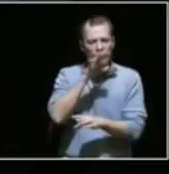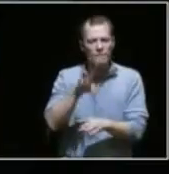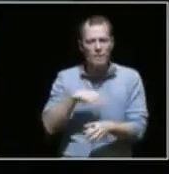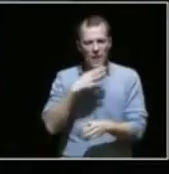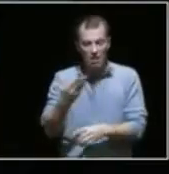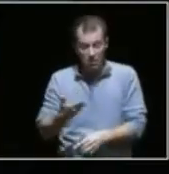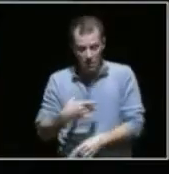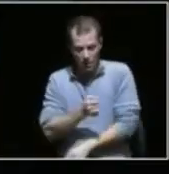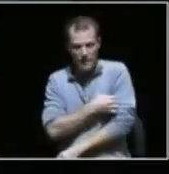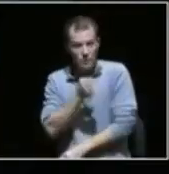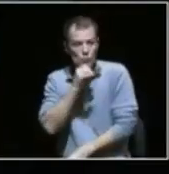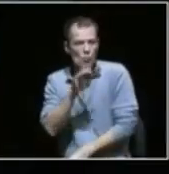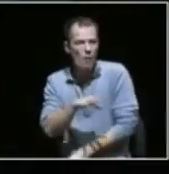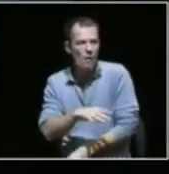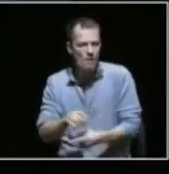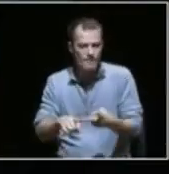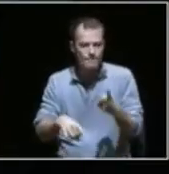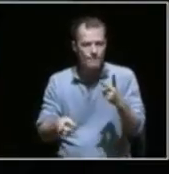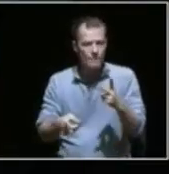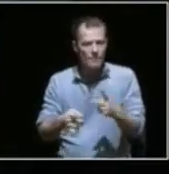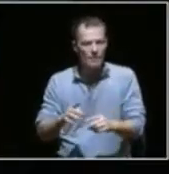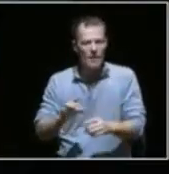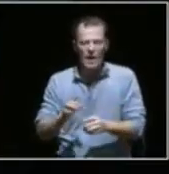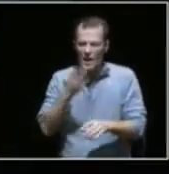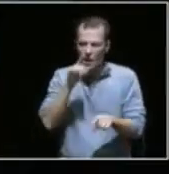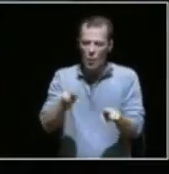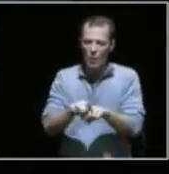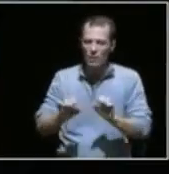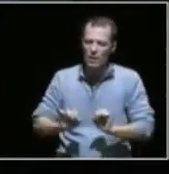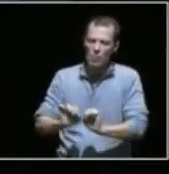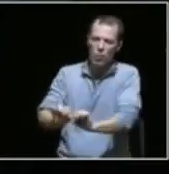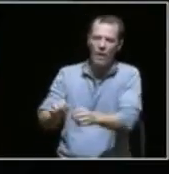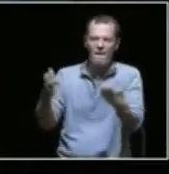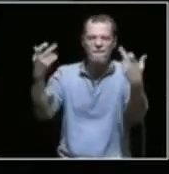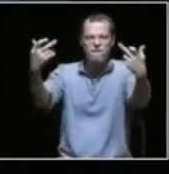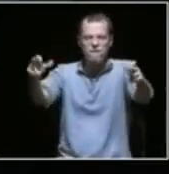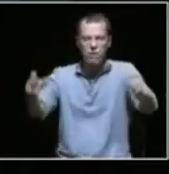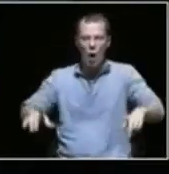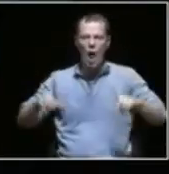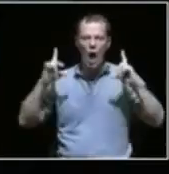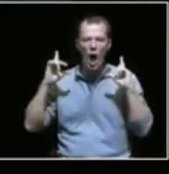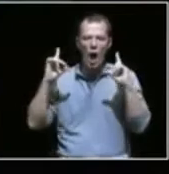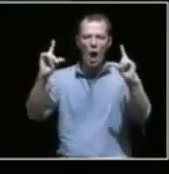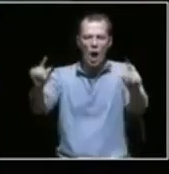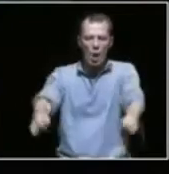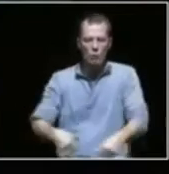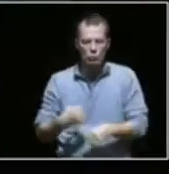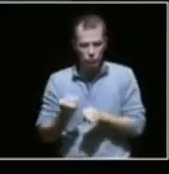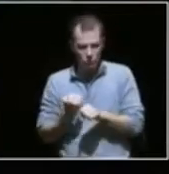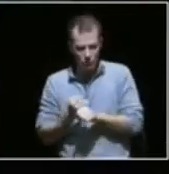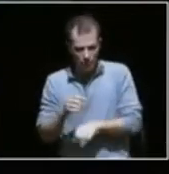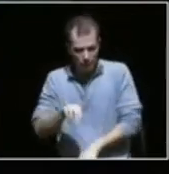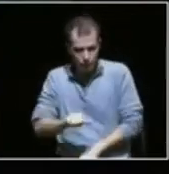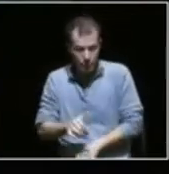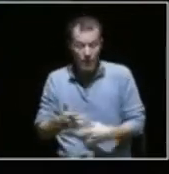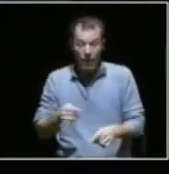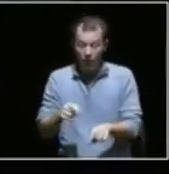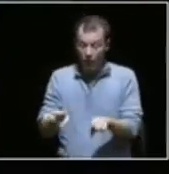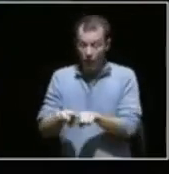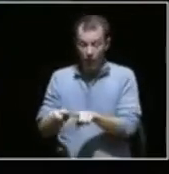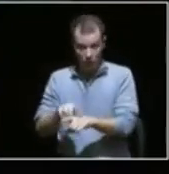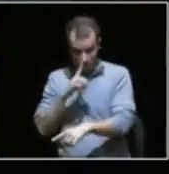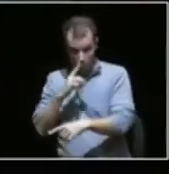seu direito à habitação assegurado, tendo sido empurradas para fora do concelho e para longe dos seus locais de trabalho. Porém, em